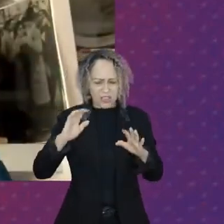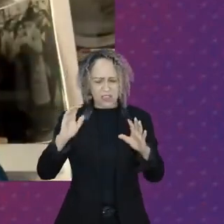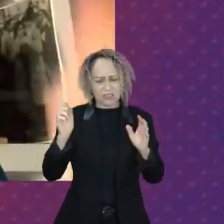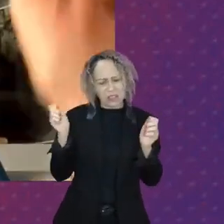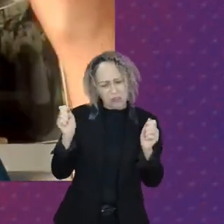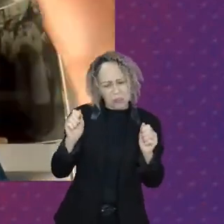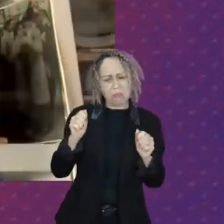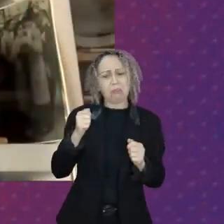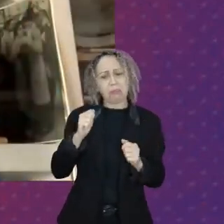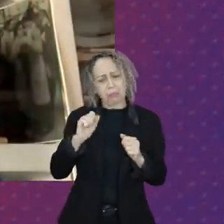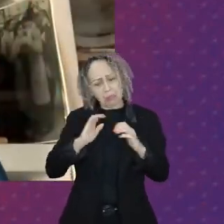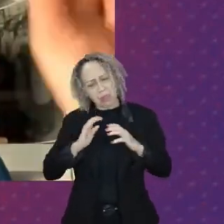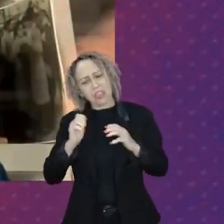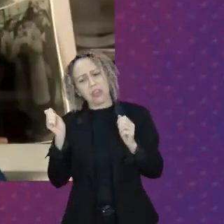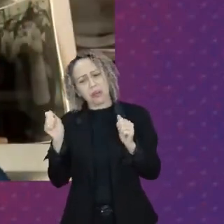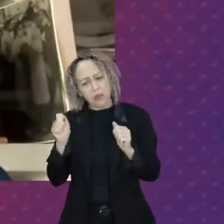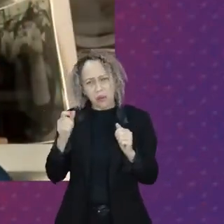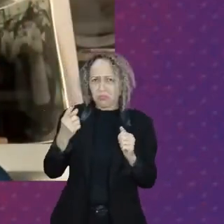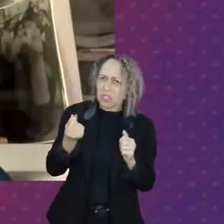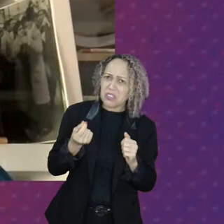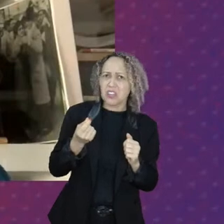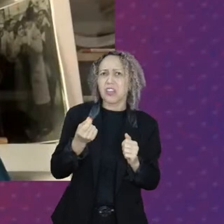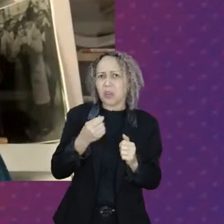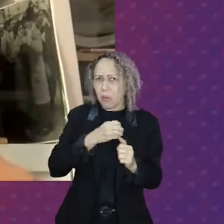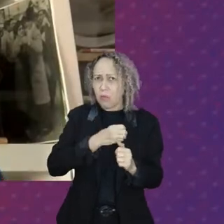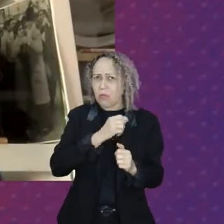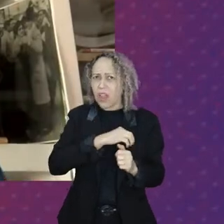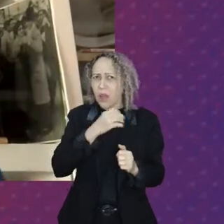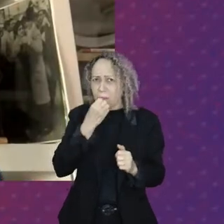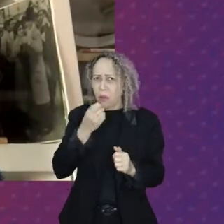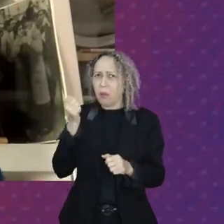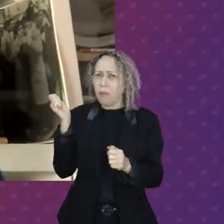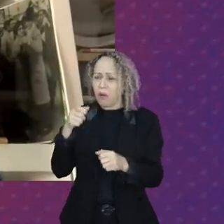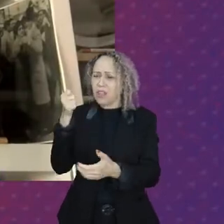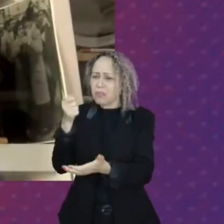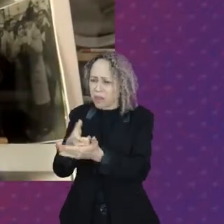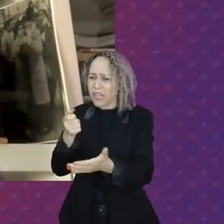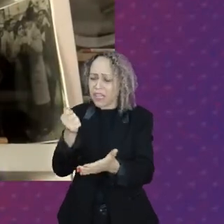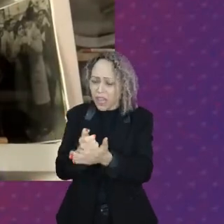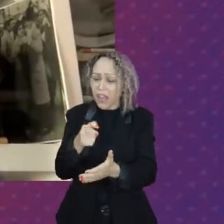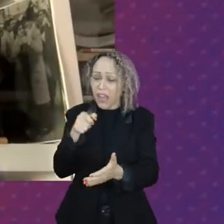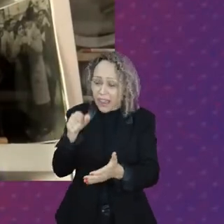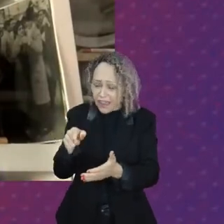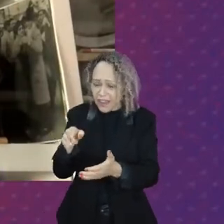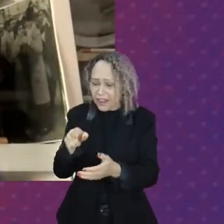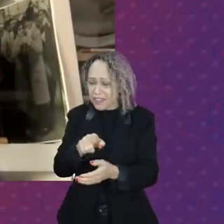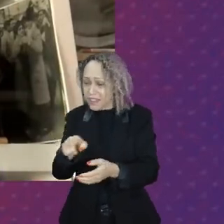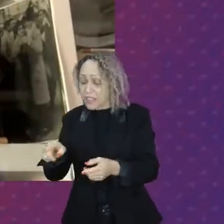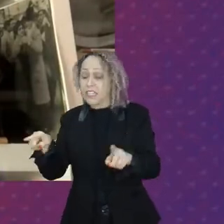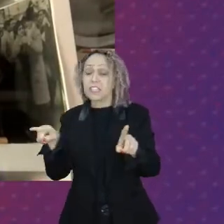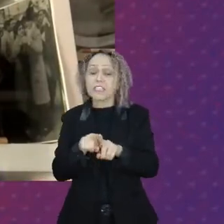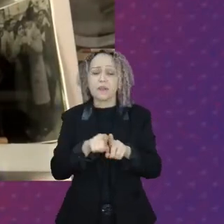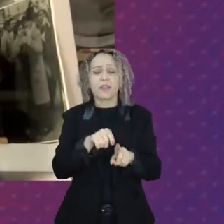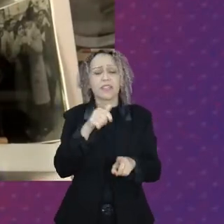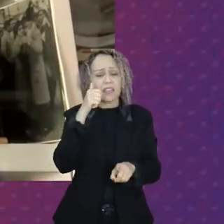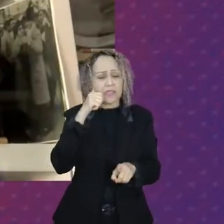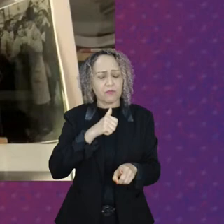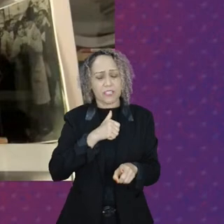doméstico e familiar tenham lugar e expressão, mas que todas as mulheres possam ter essa expressão e essa